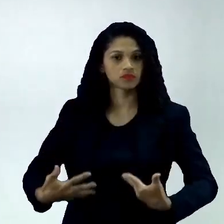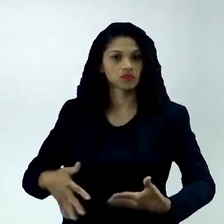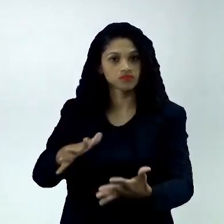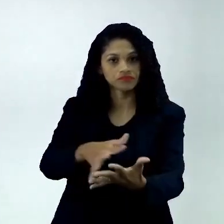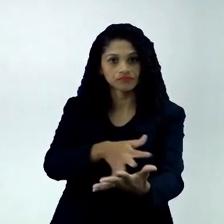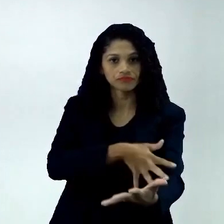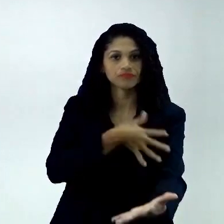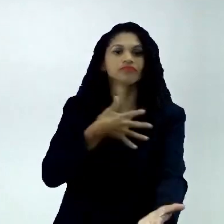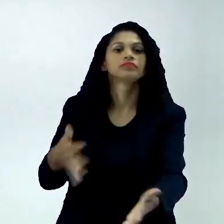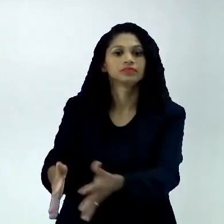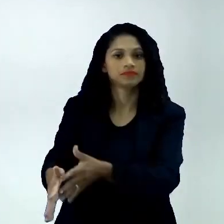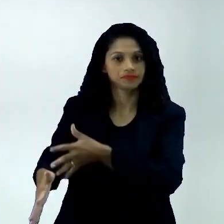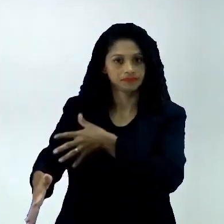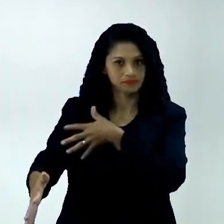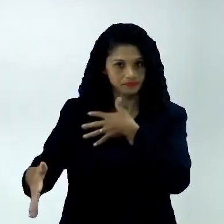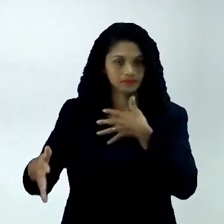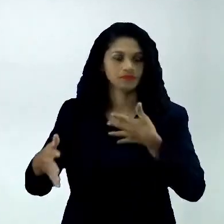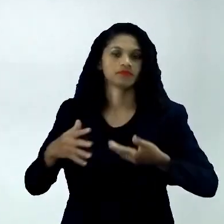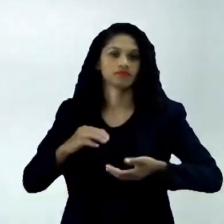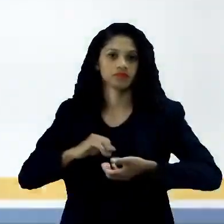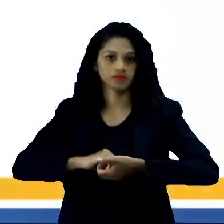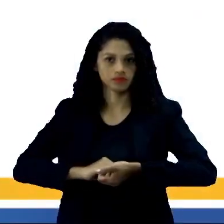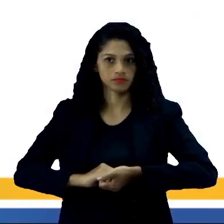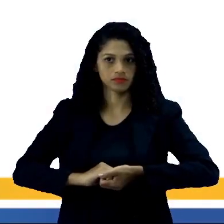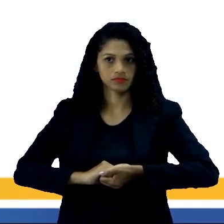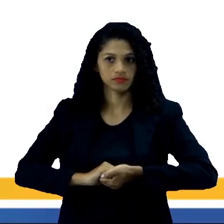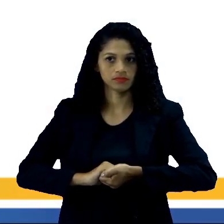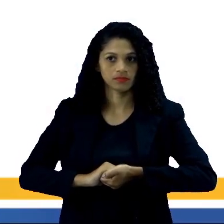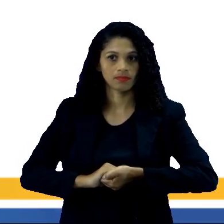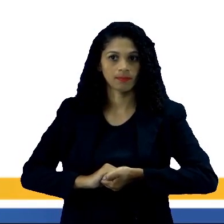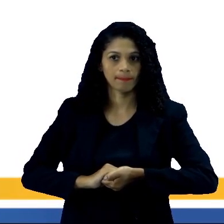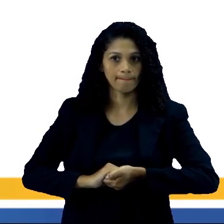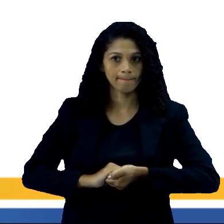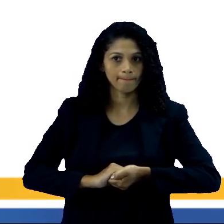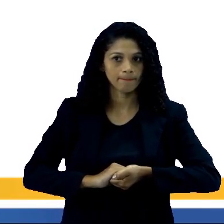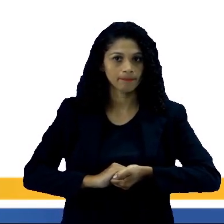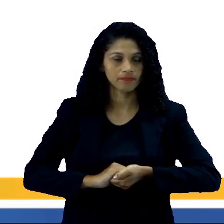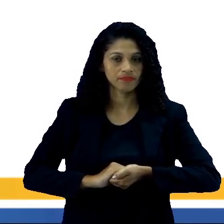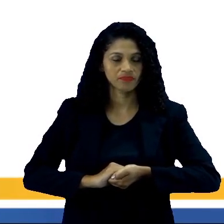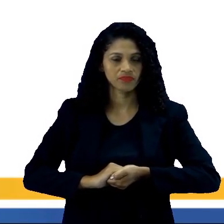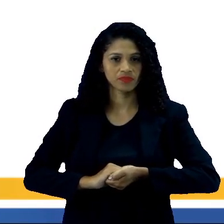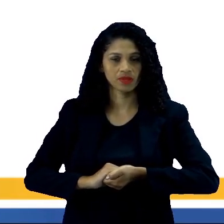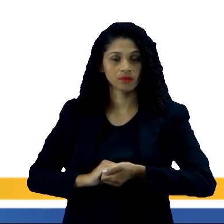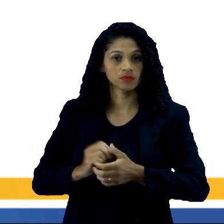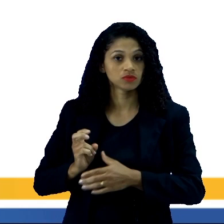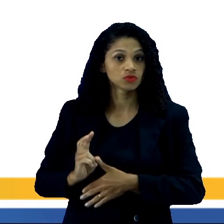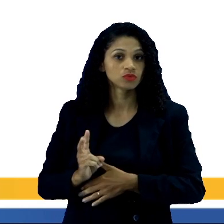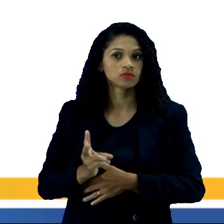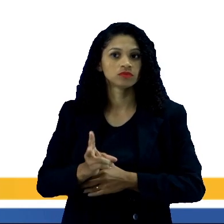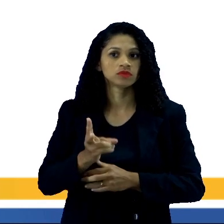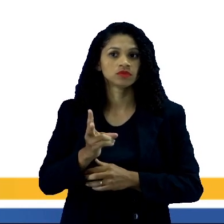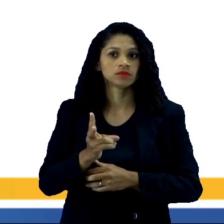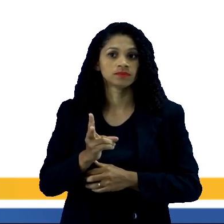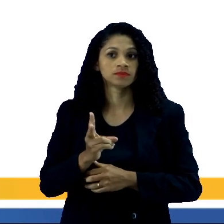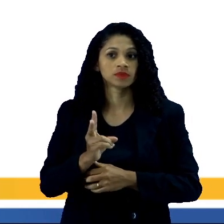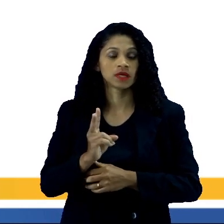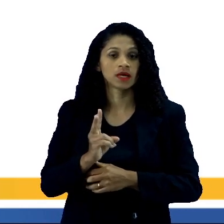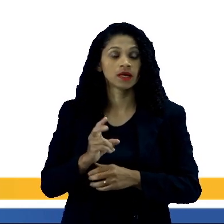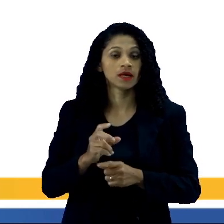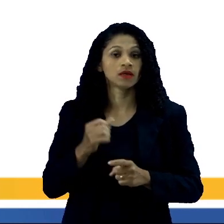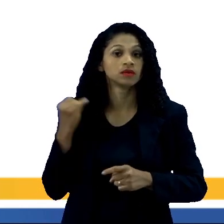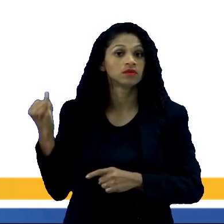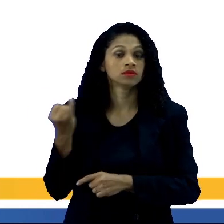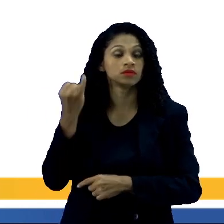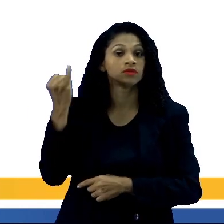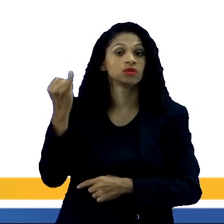possam ser encaminhados para as outras partes do nosso corpo. E aí, para a gente seguir, vale a gente destacar qual